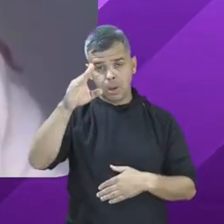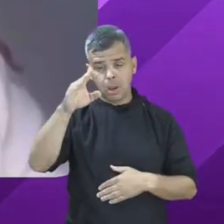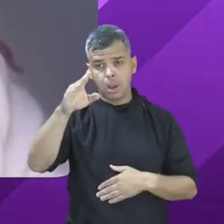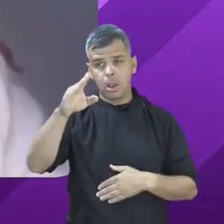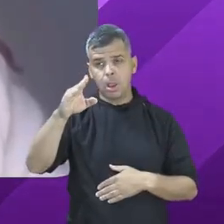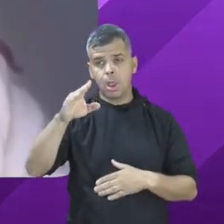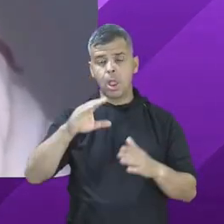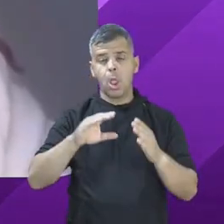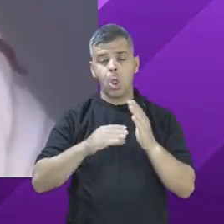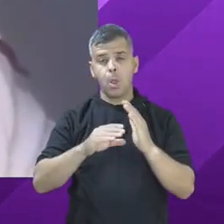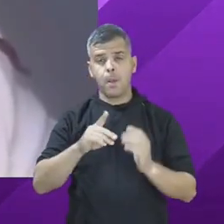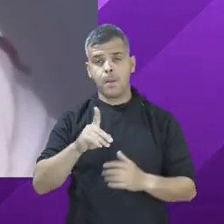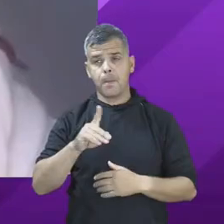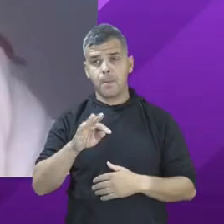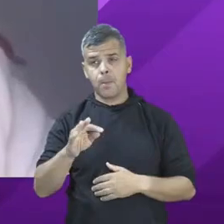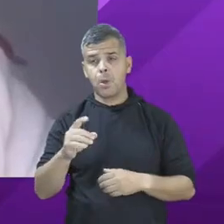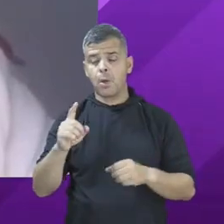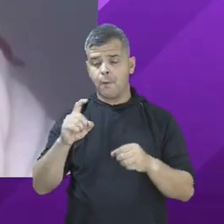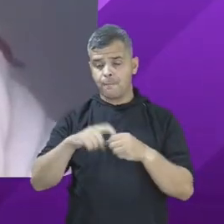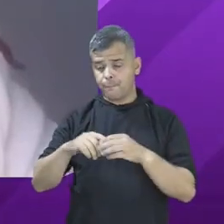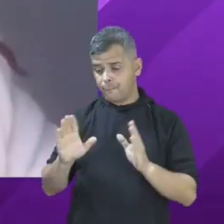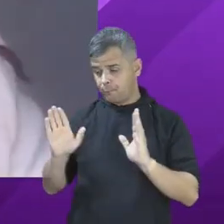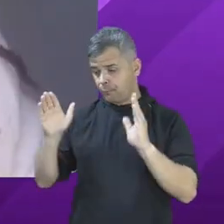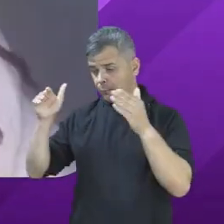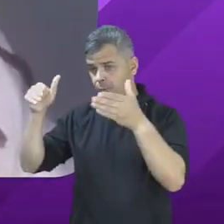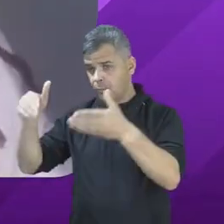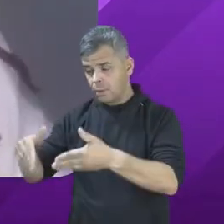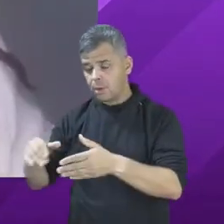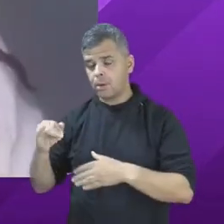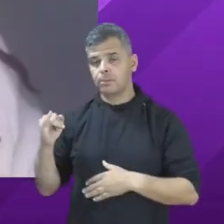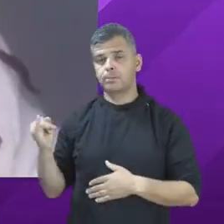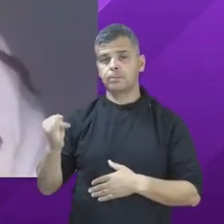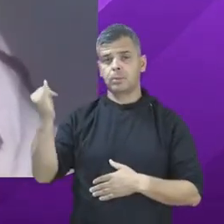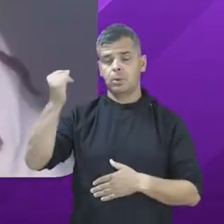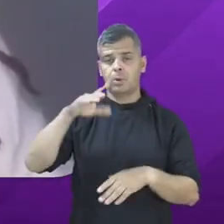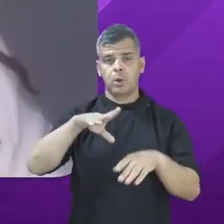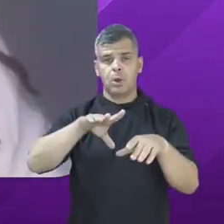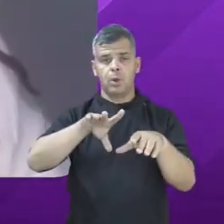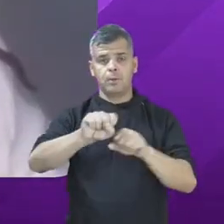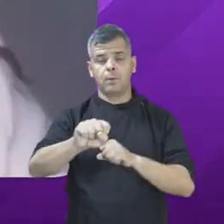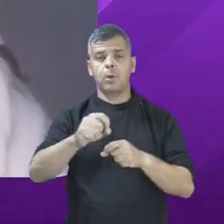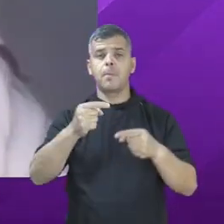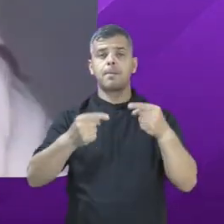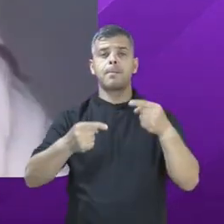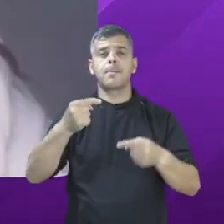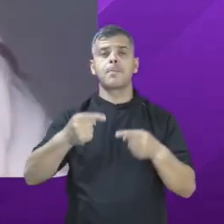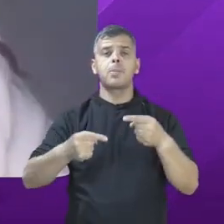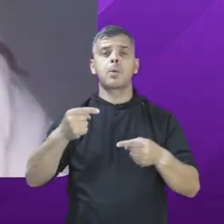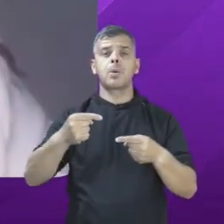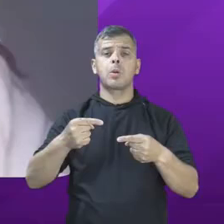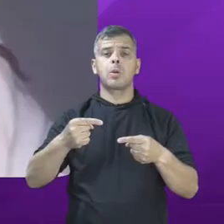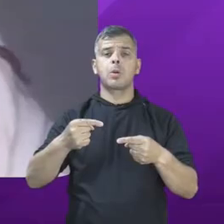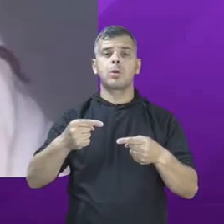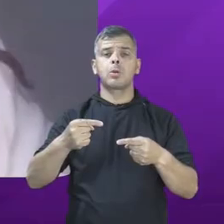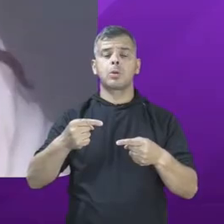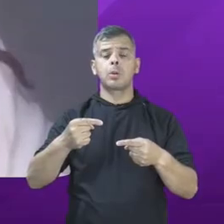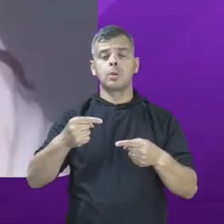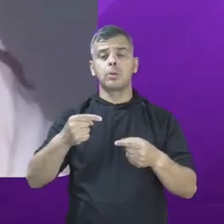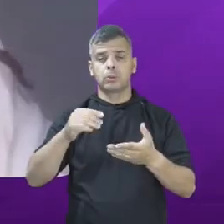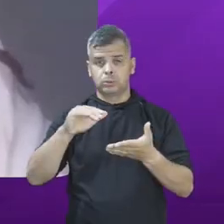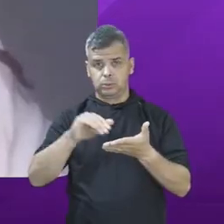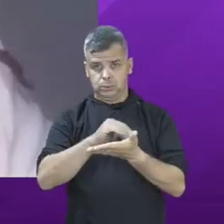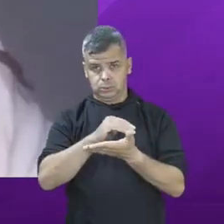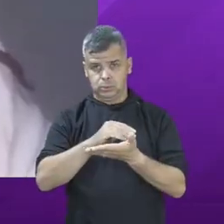PT volte os olhos para a importância da formação política dos seus filiados e